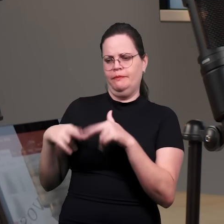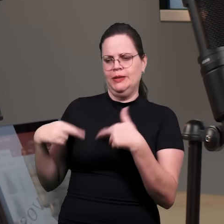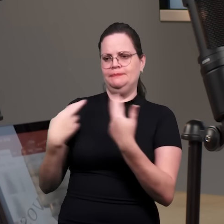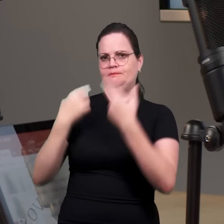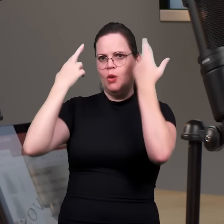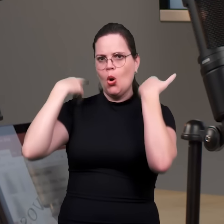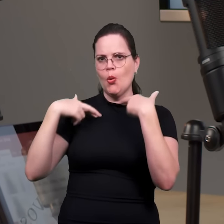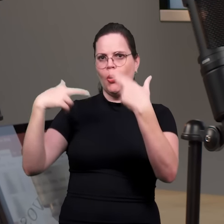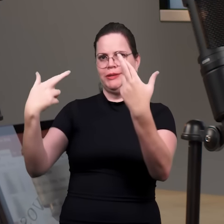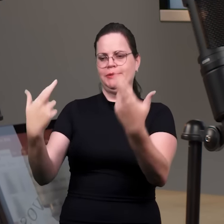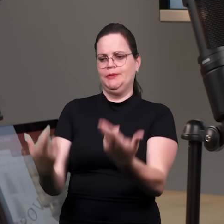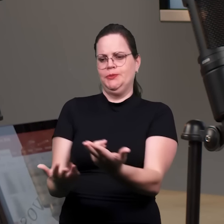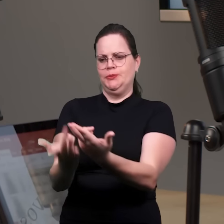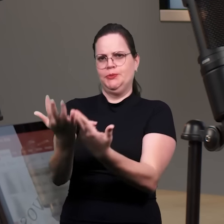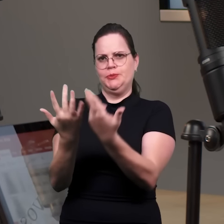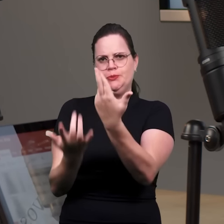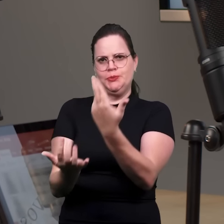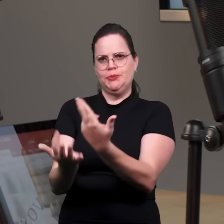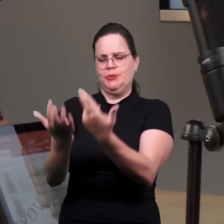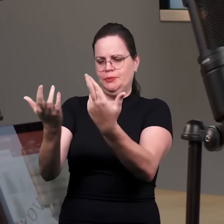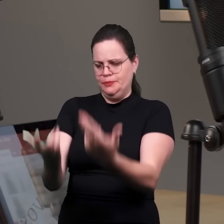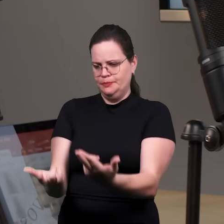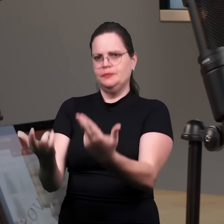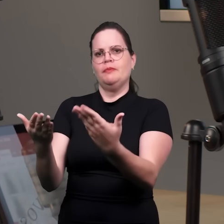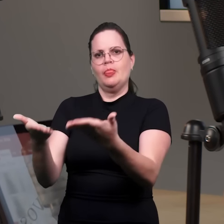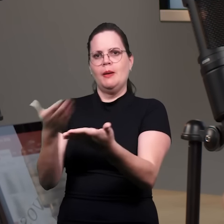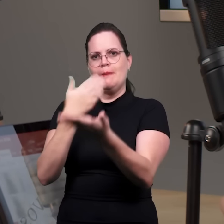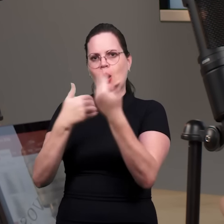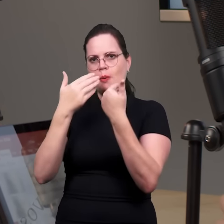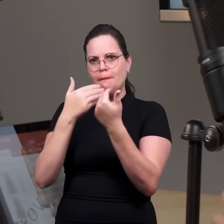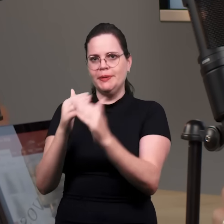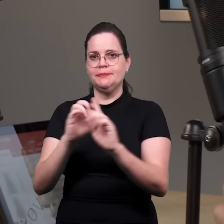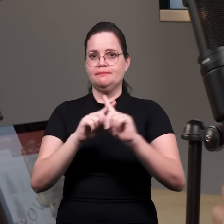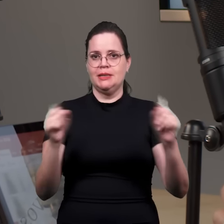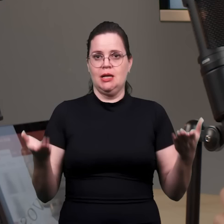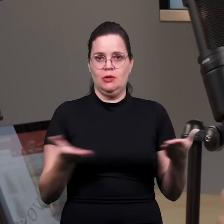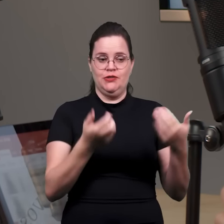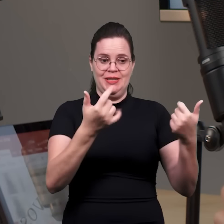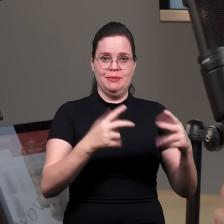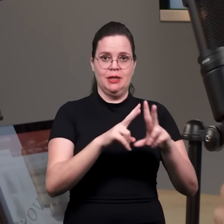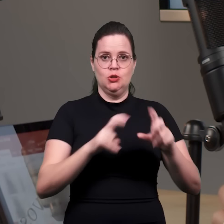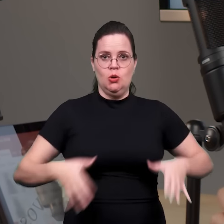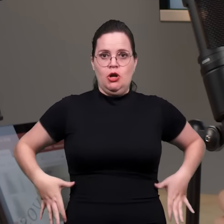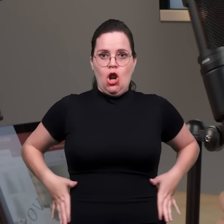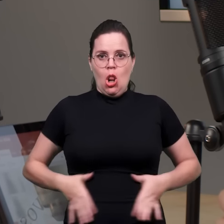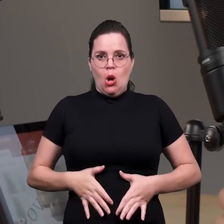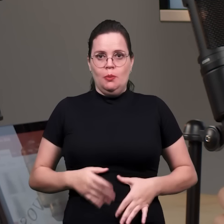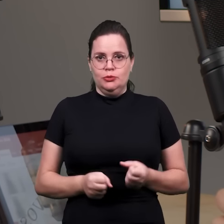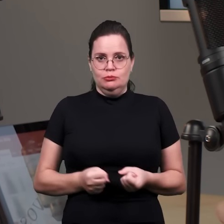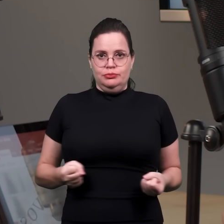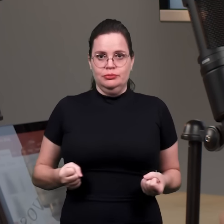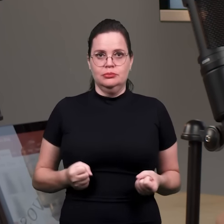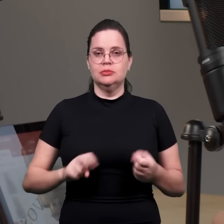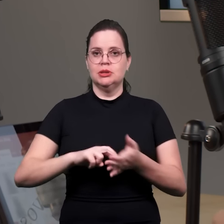à mesa, assado no fogo, e nós vamos passar detalhe por detalhe, mas vamos falar aqui dos lombos cingidos. Os lombos cingidos era uma condição